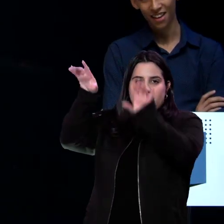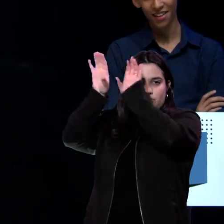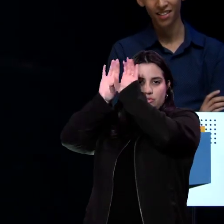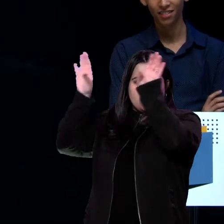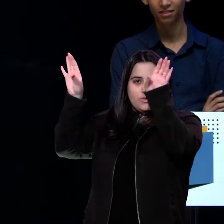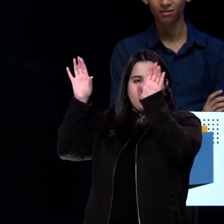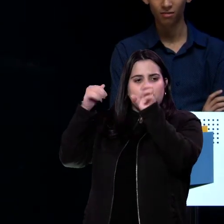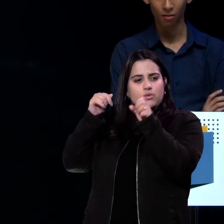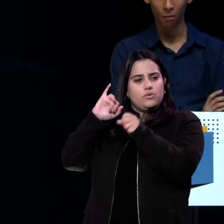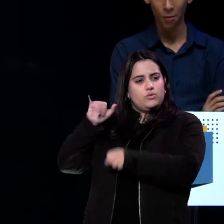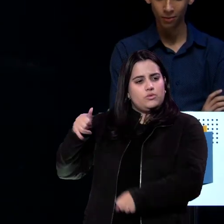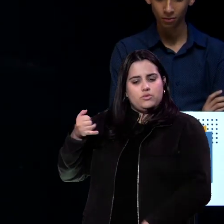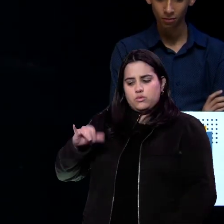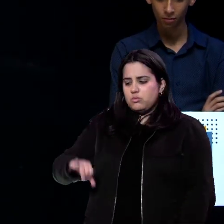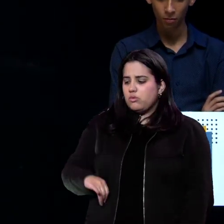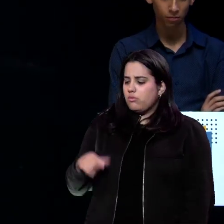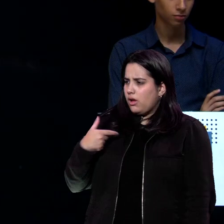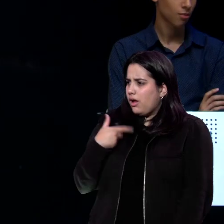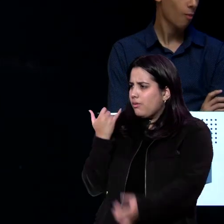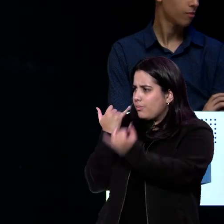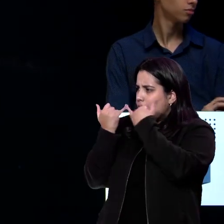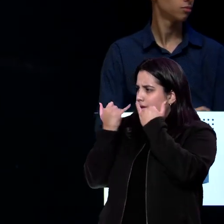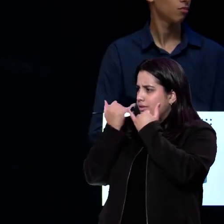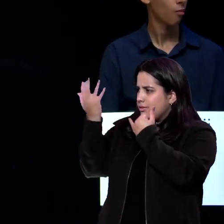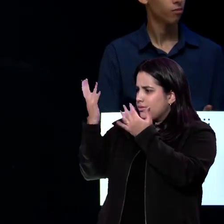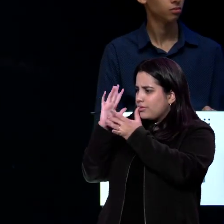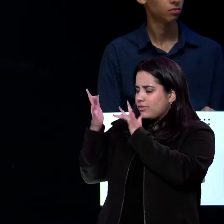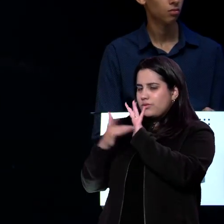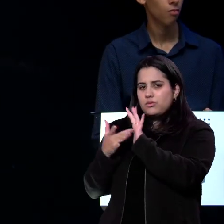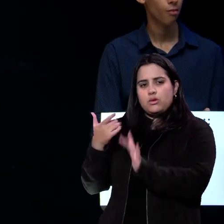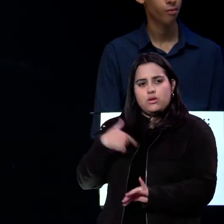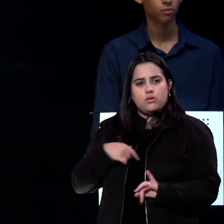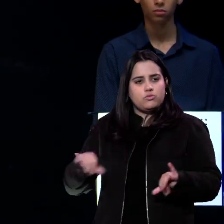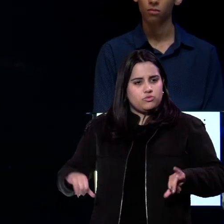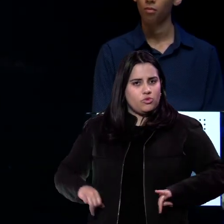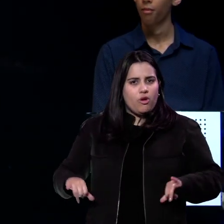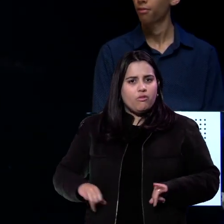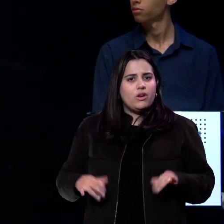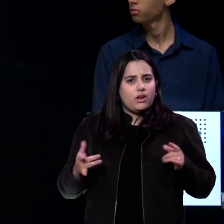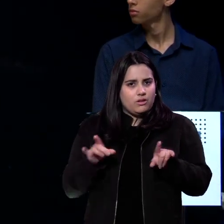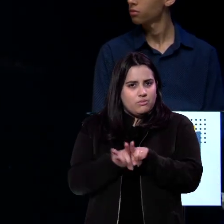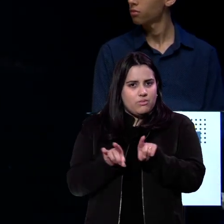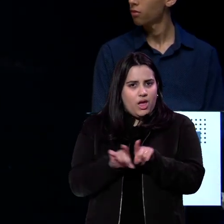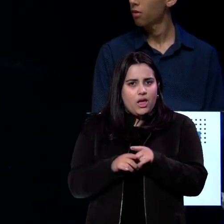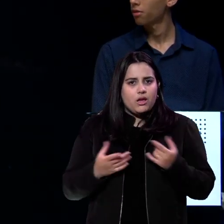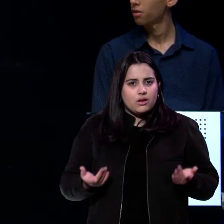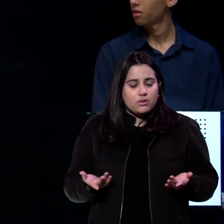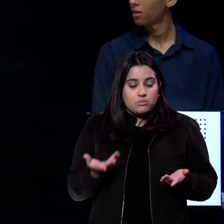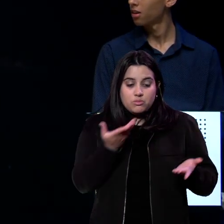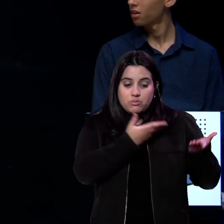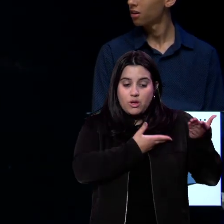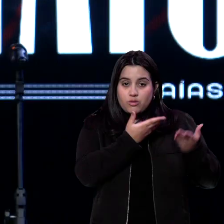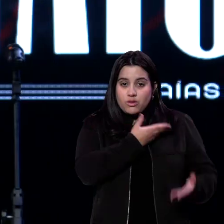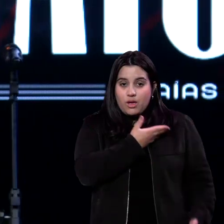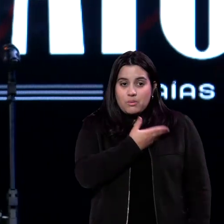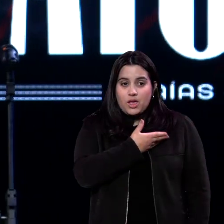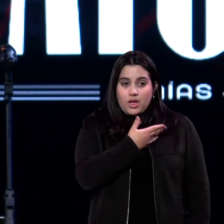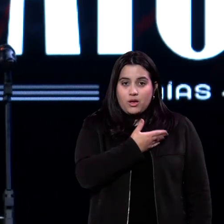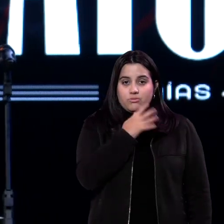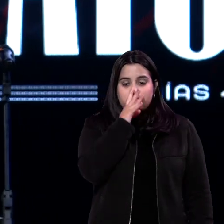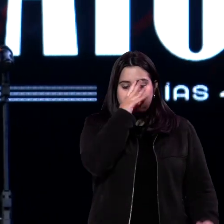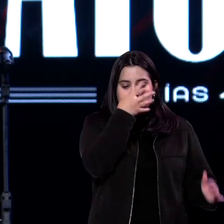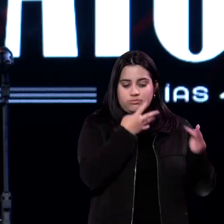ele percebe que ele era parecido com Jesus. Ele sofreu injustamente. Os amigos dele não o